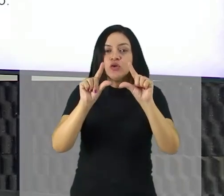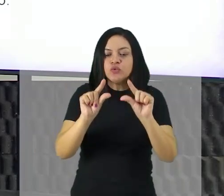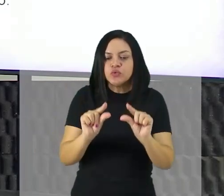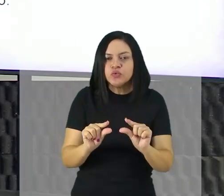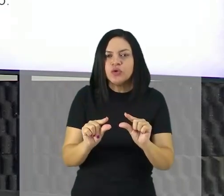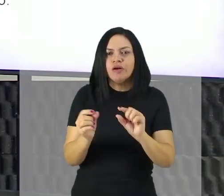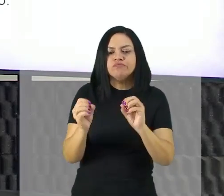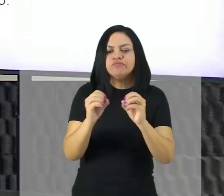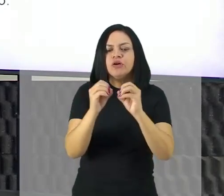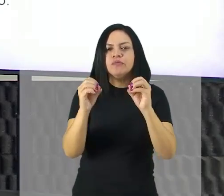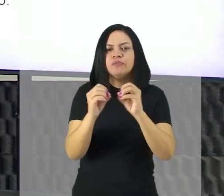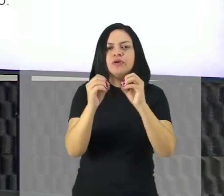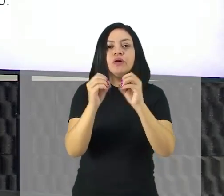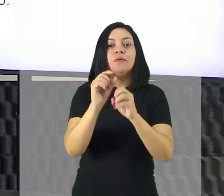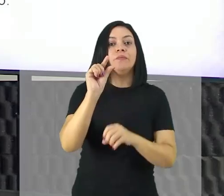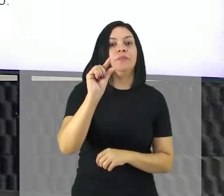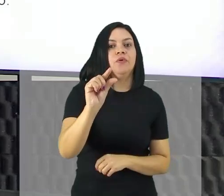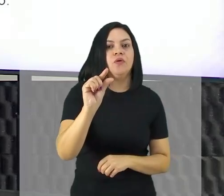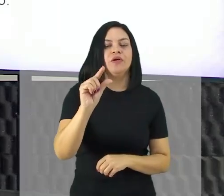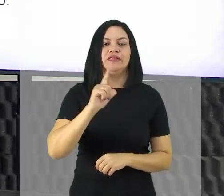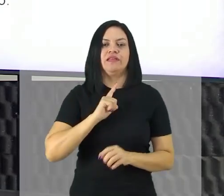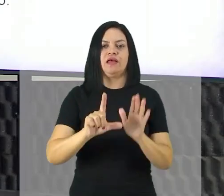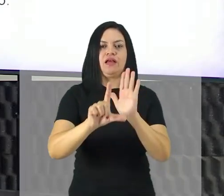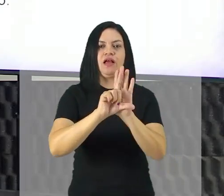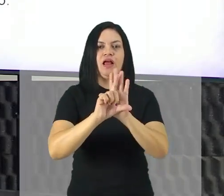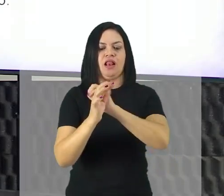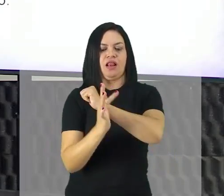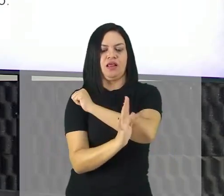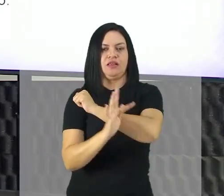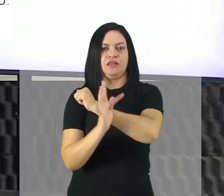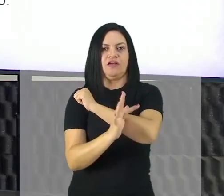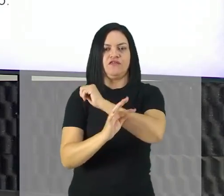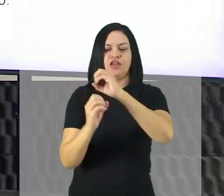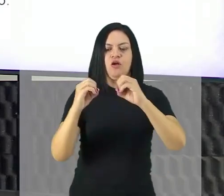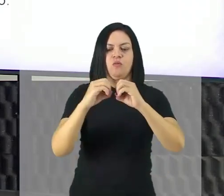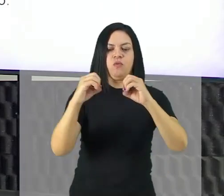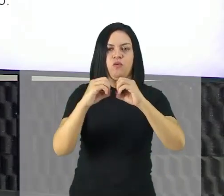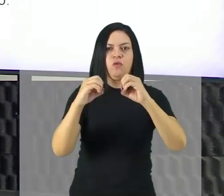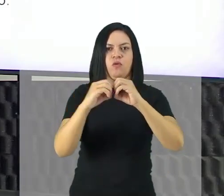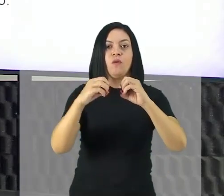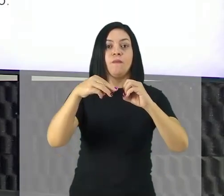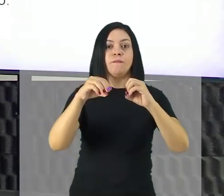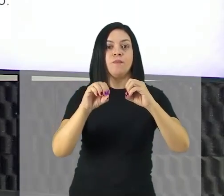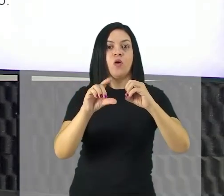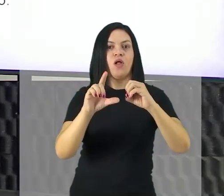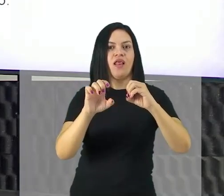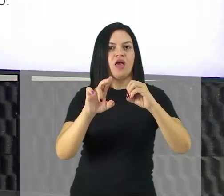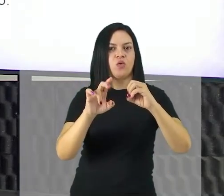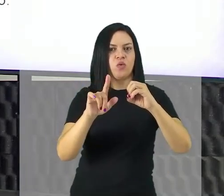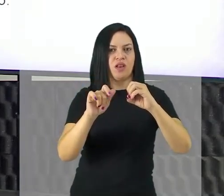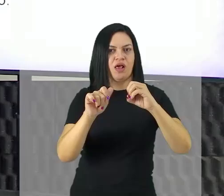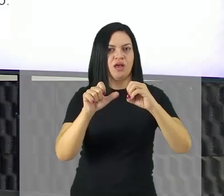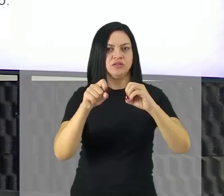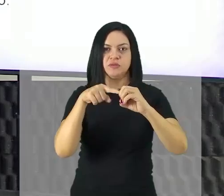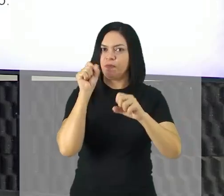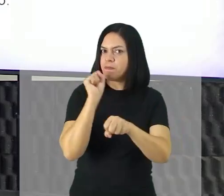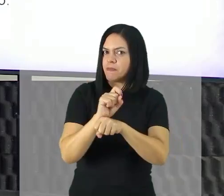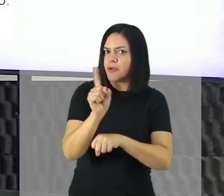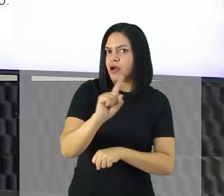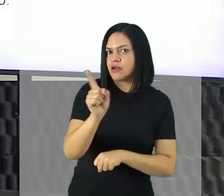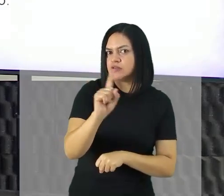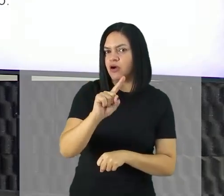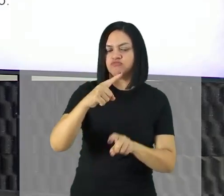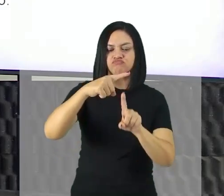muito pouco. Tem uma lei da física que diz que essas moléculas não param de vibrar. Tá? Então, temperatura